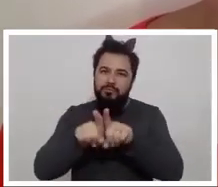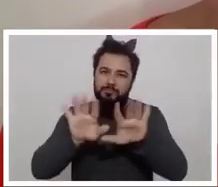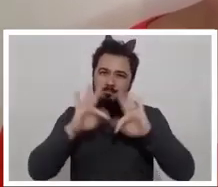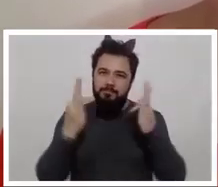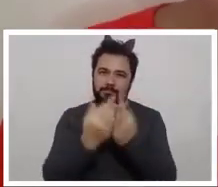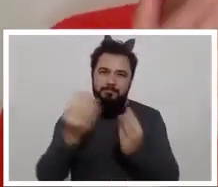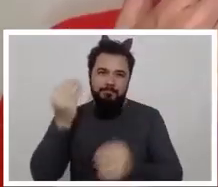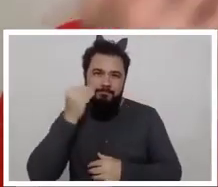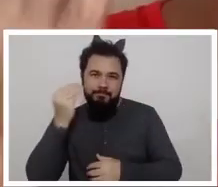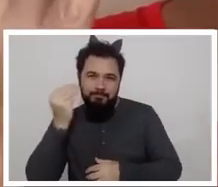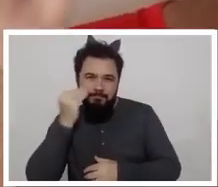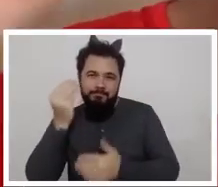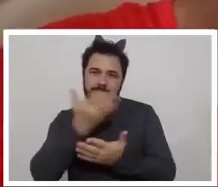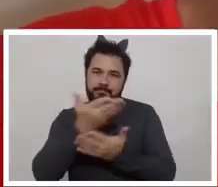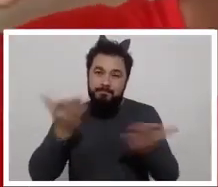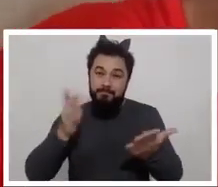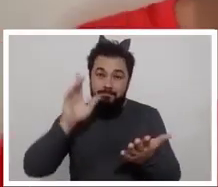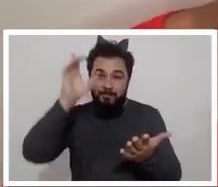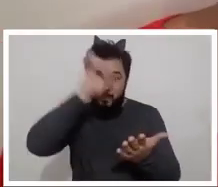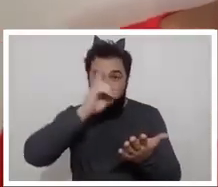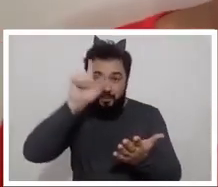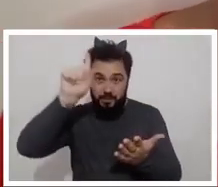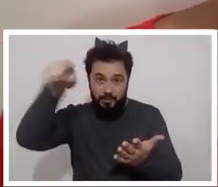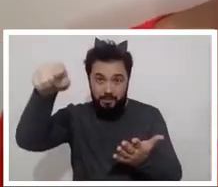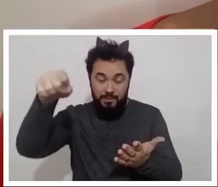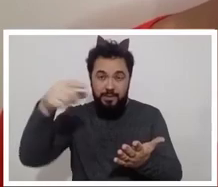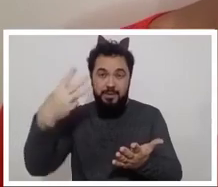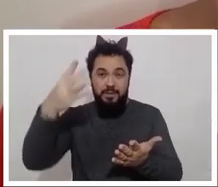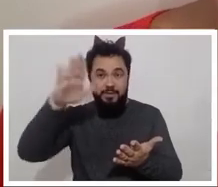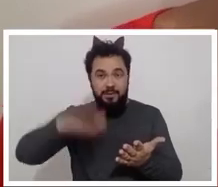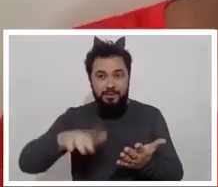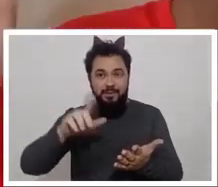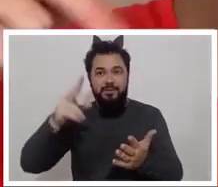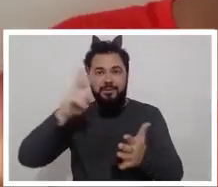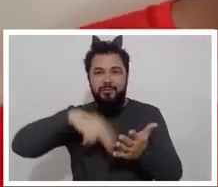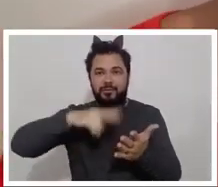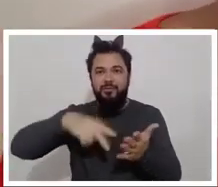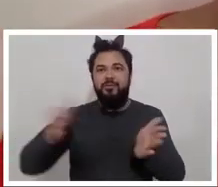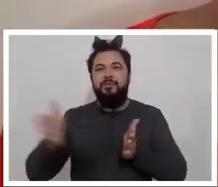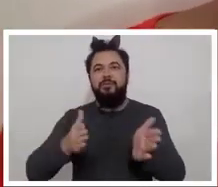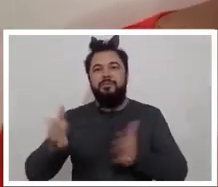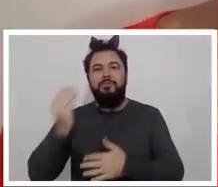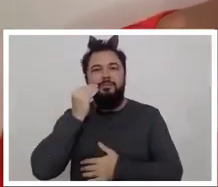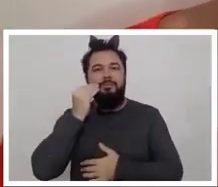em família um beijo para vocês até domingo que vem 3:00 tem outra história aqui b